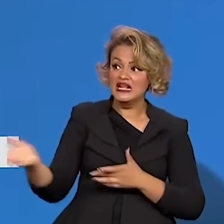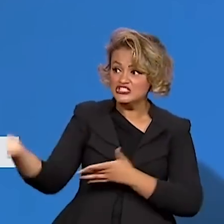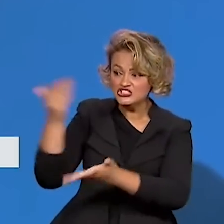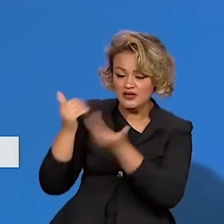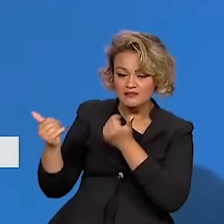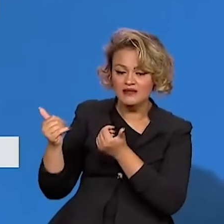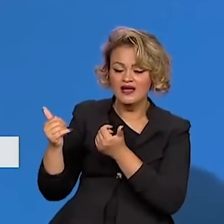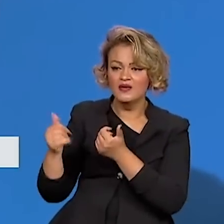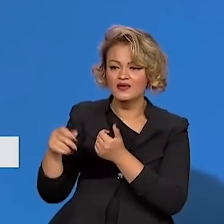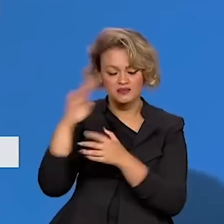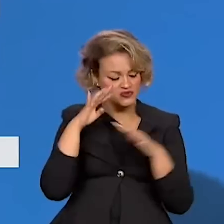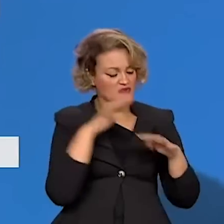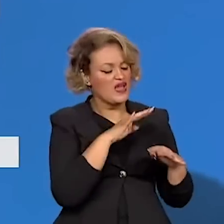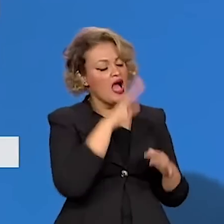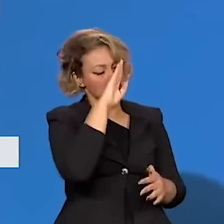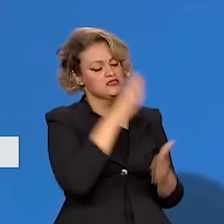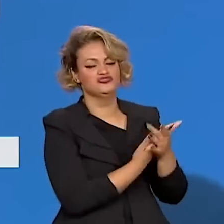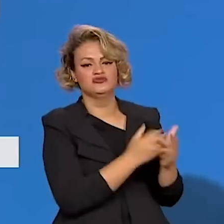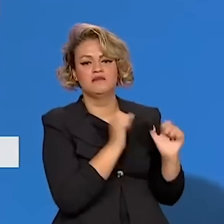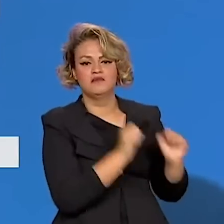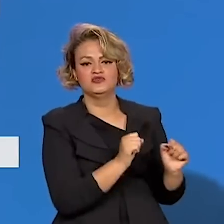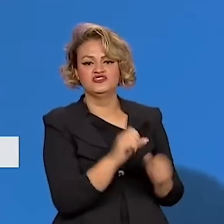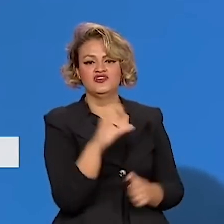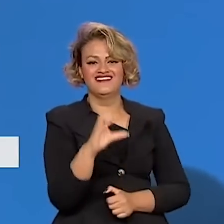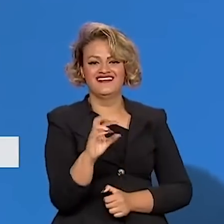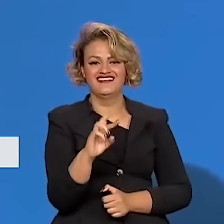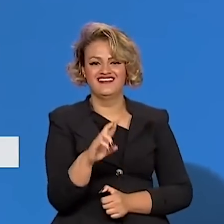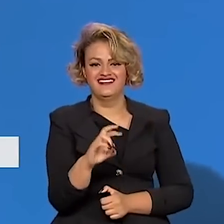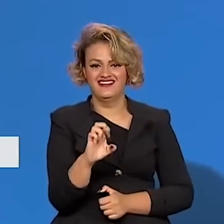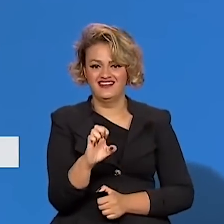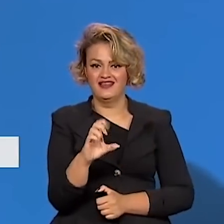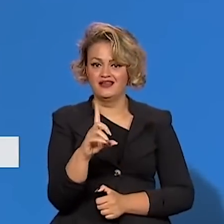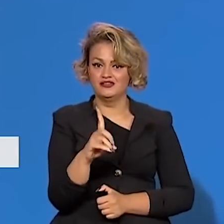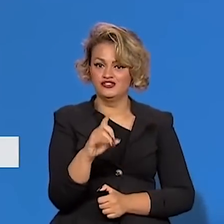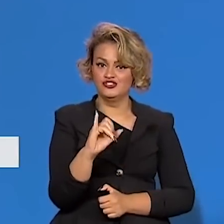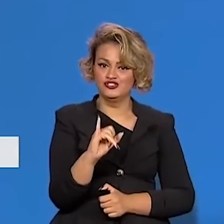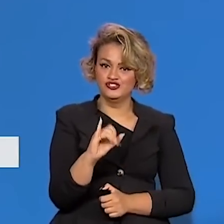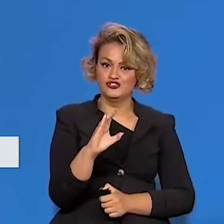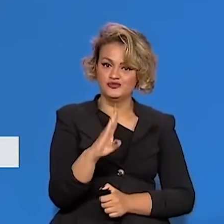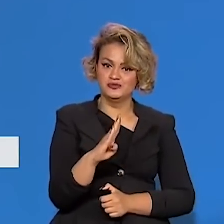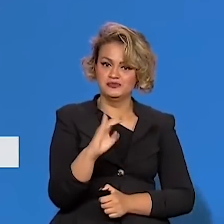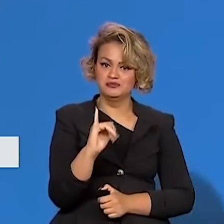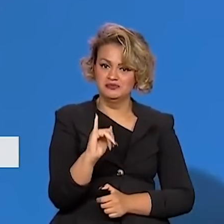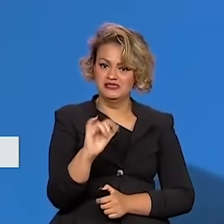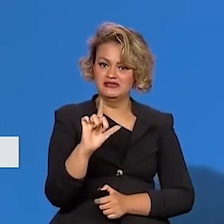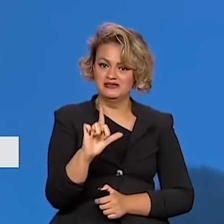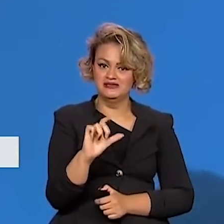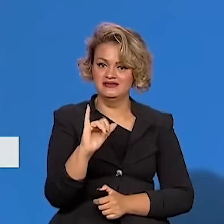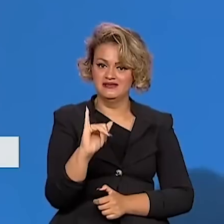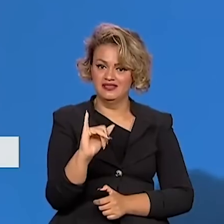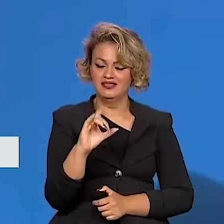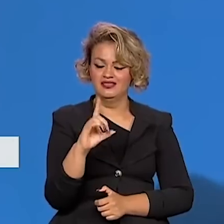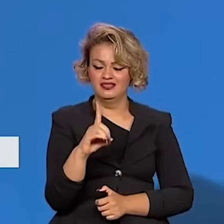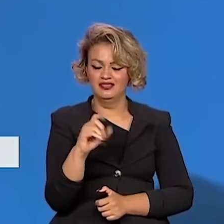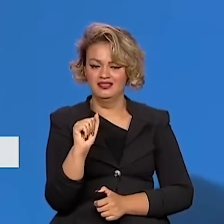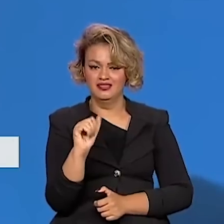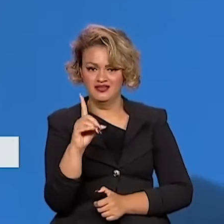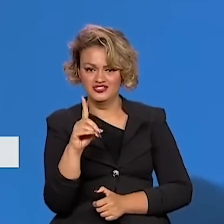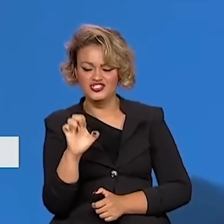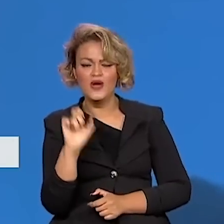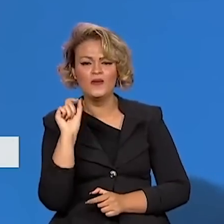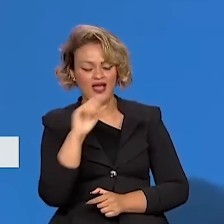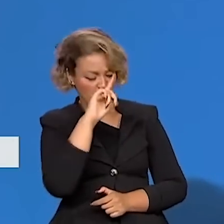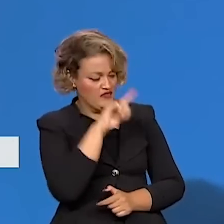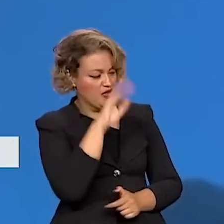é credibilidade e credibilidade Você só tem se você tiver relação Direta com